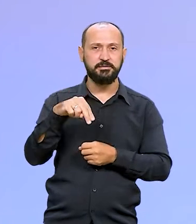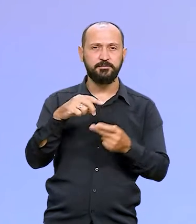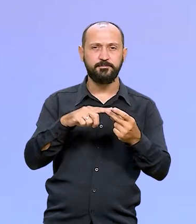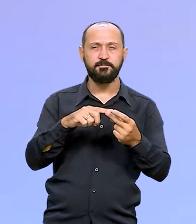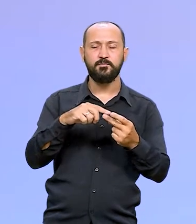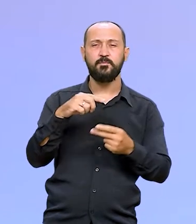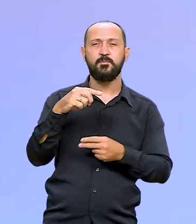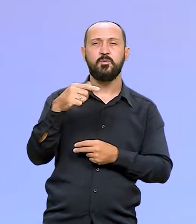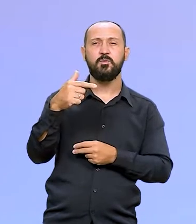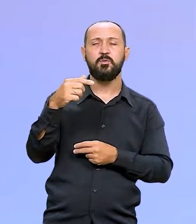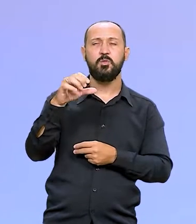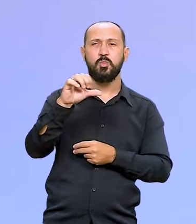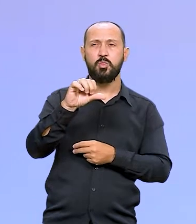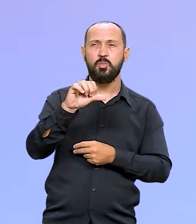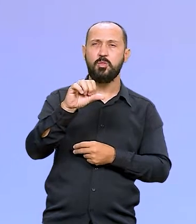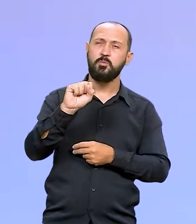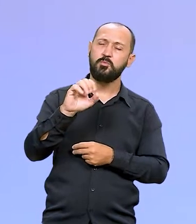que